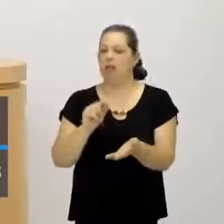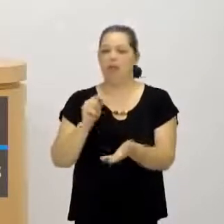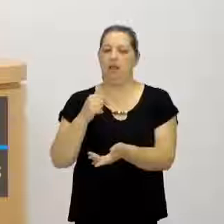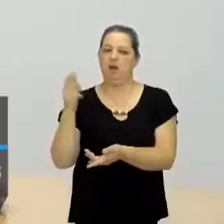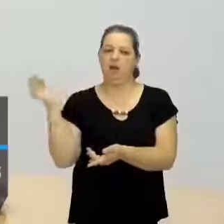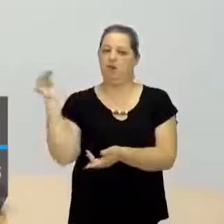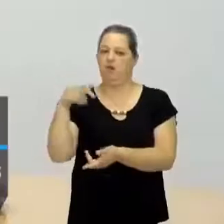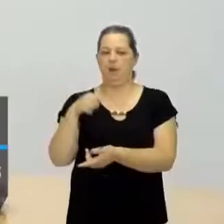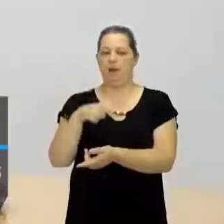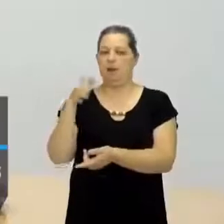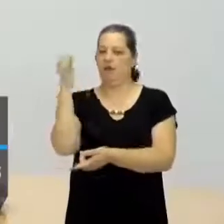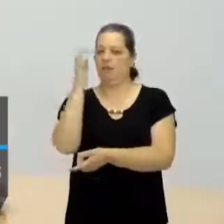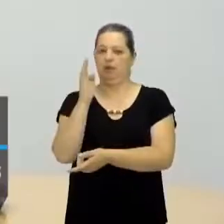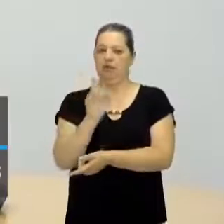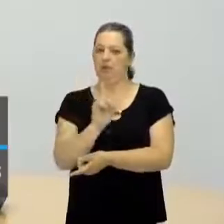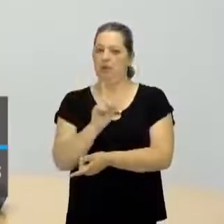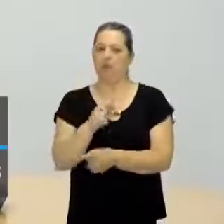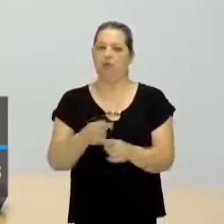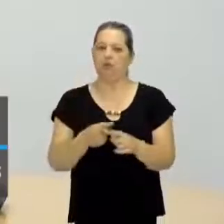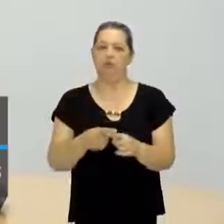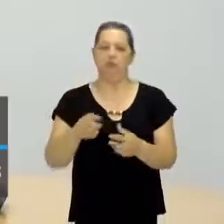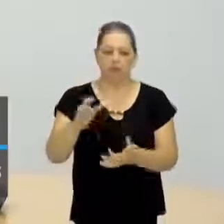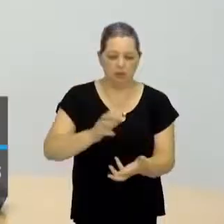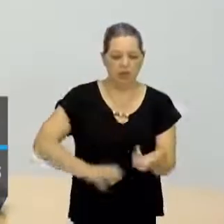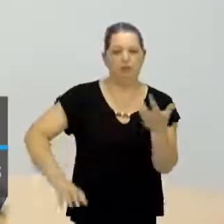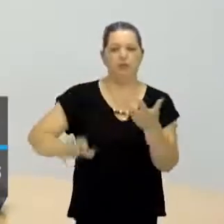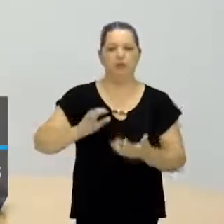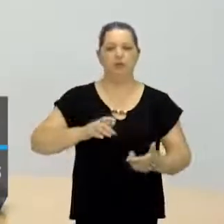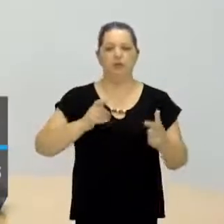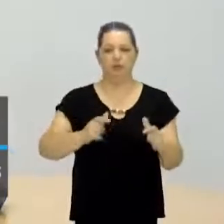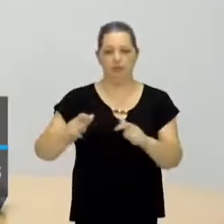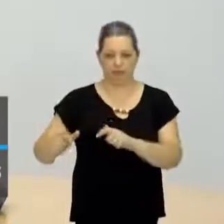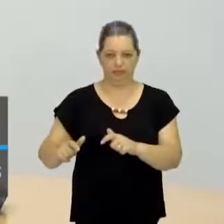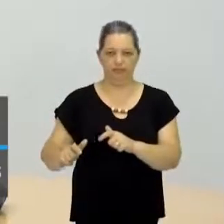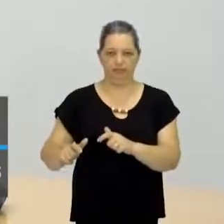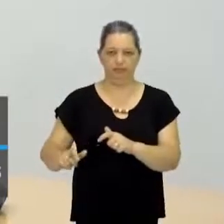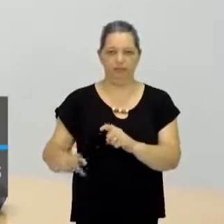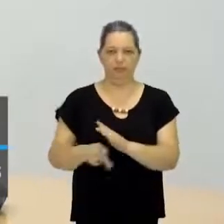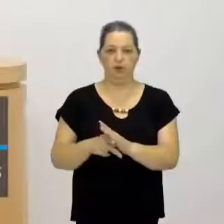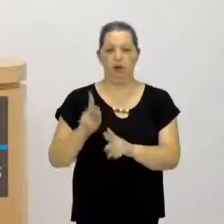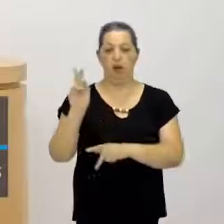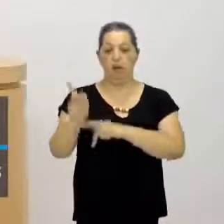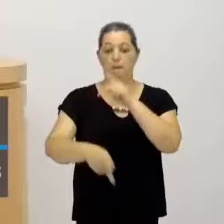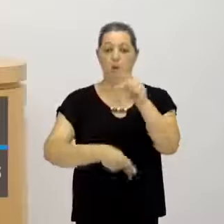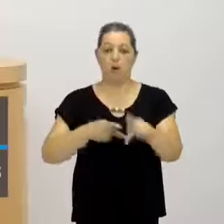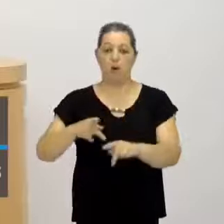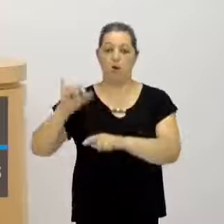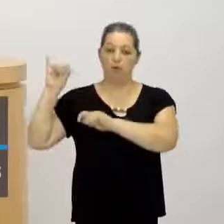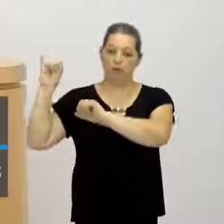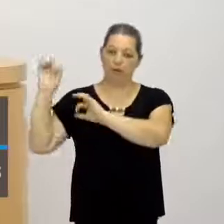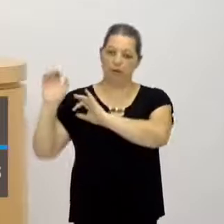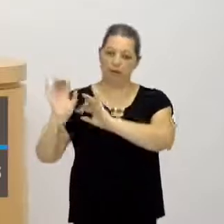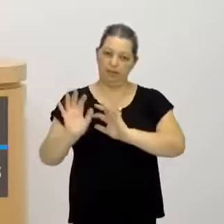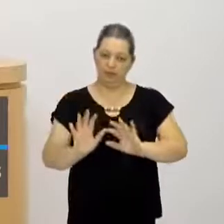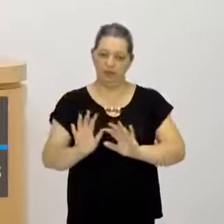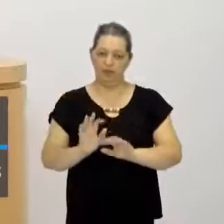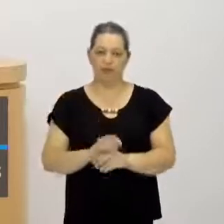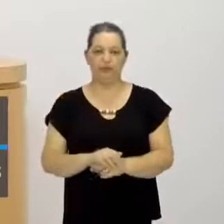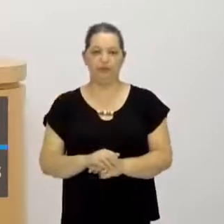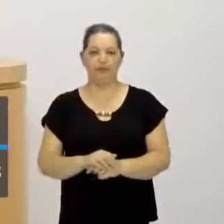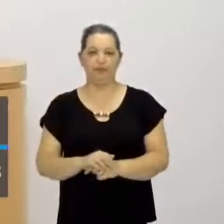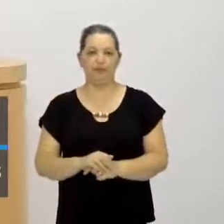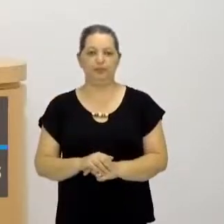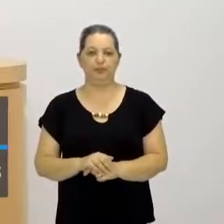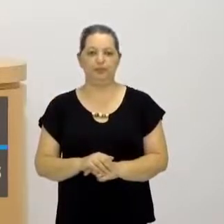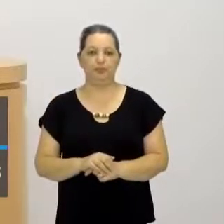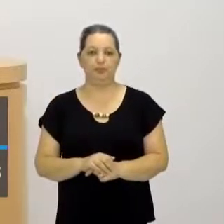cá. Inclusive algumas revoltas localizadas de imigrantes, né? E aí o governo de São